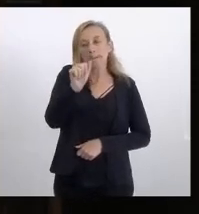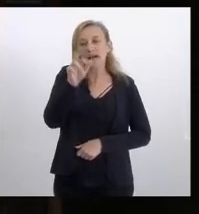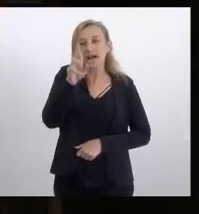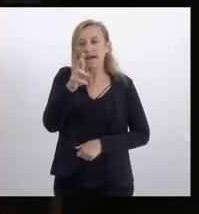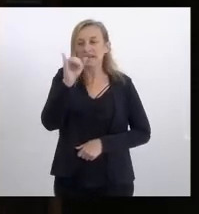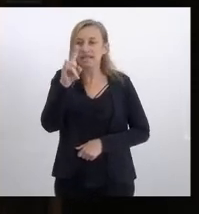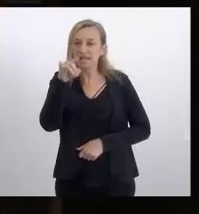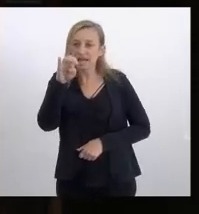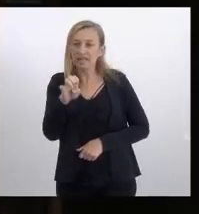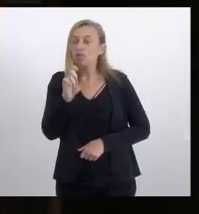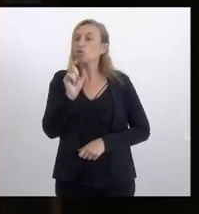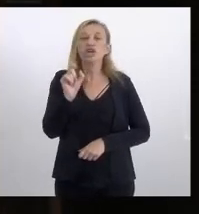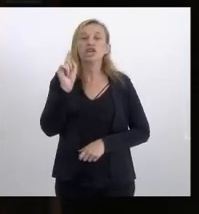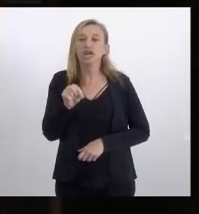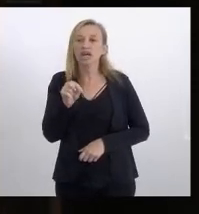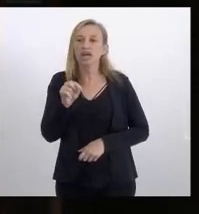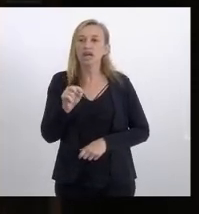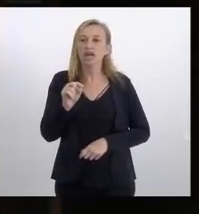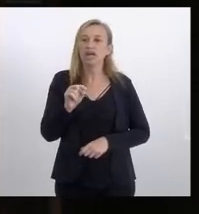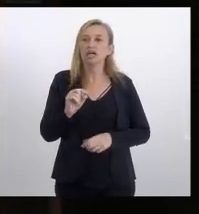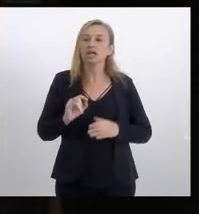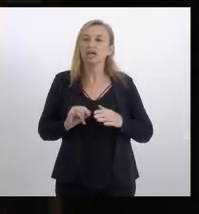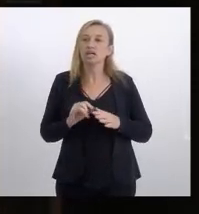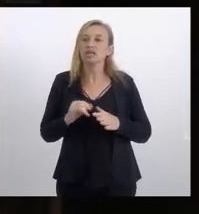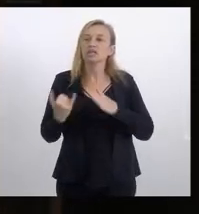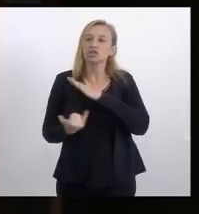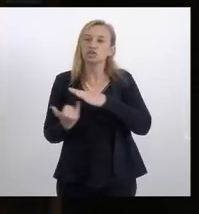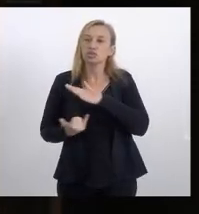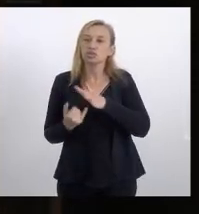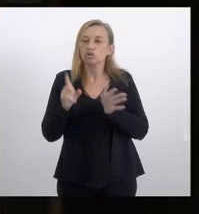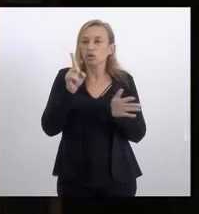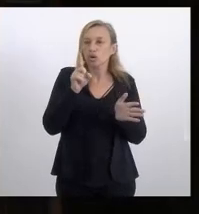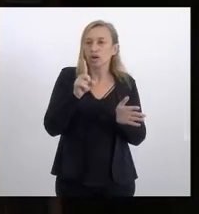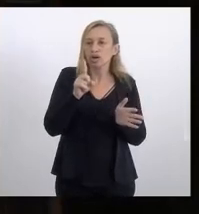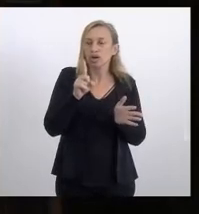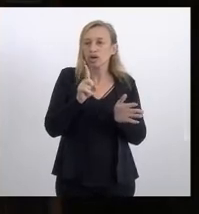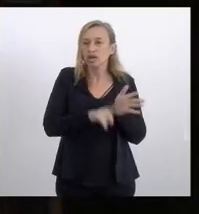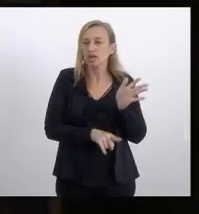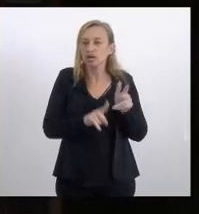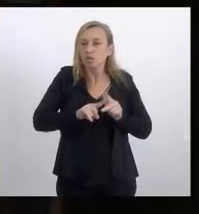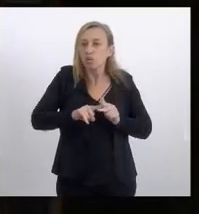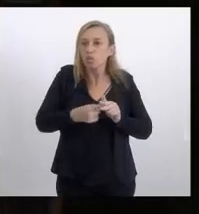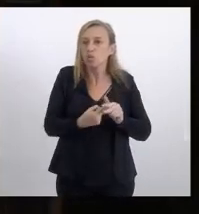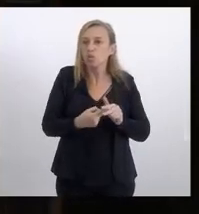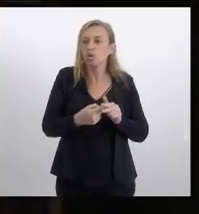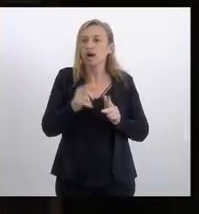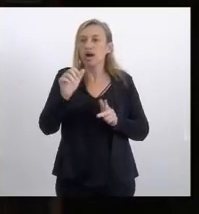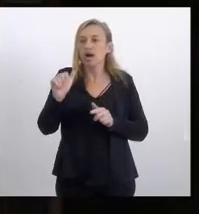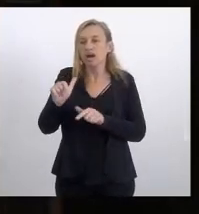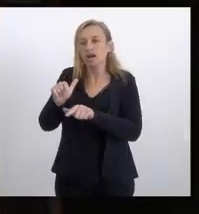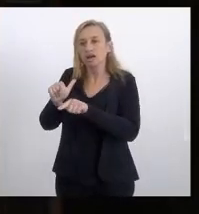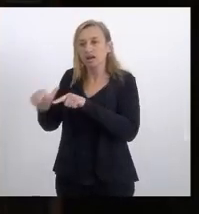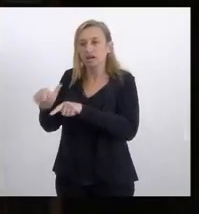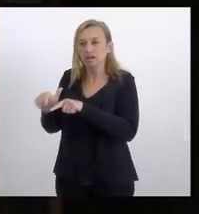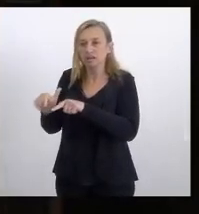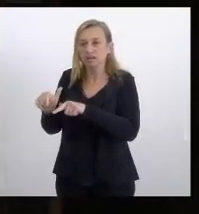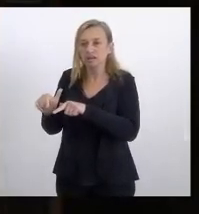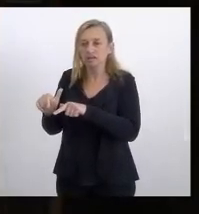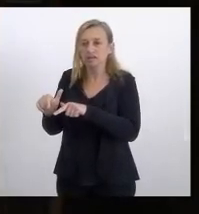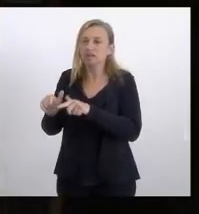um instituto que Versa sobre a remuneração ser reajustada para o ativo